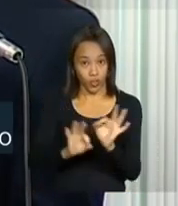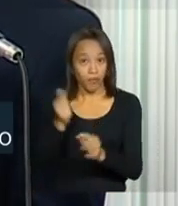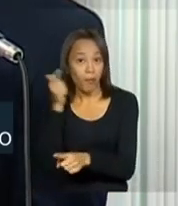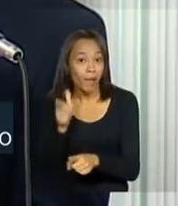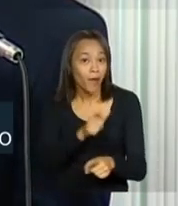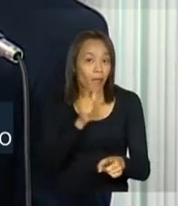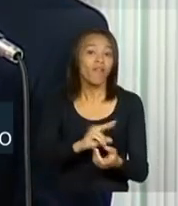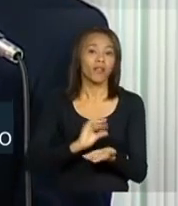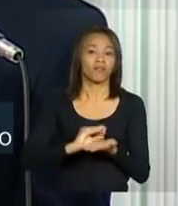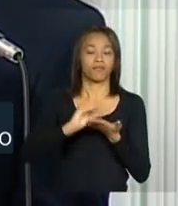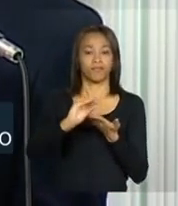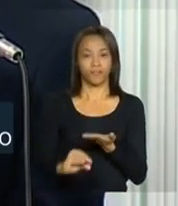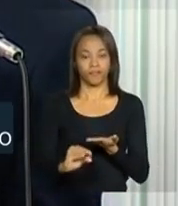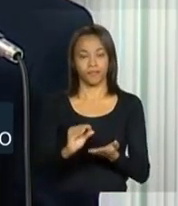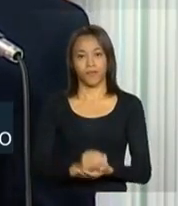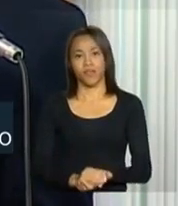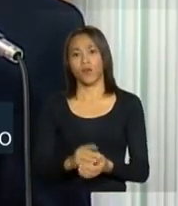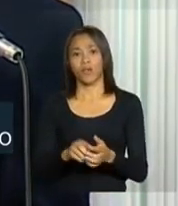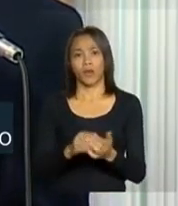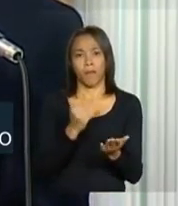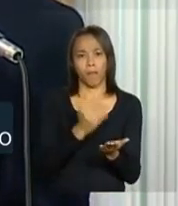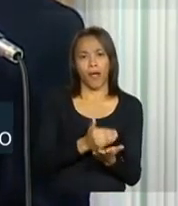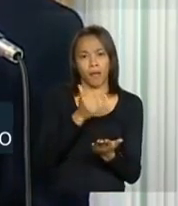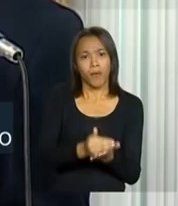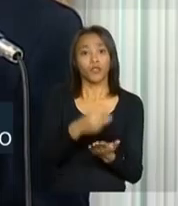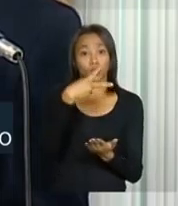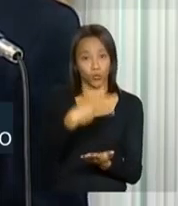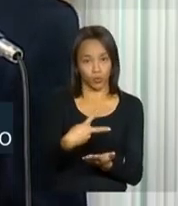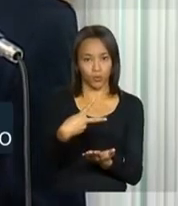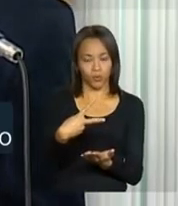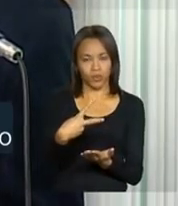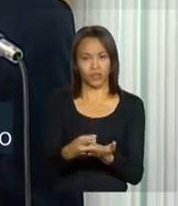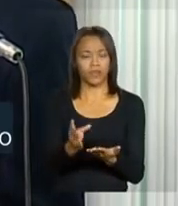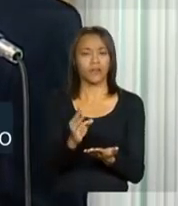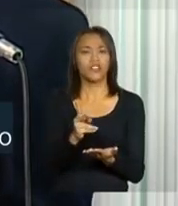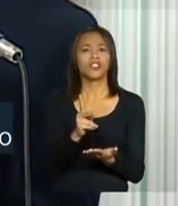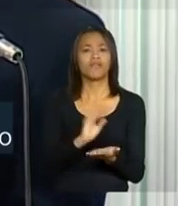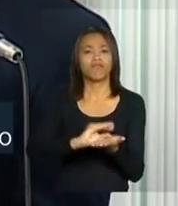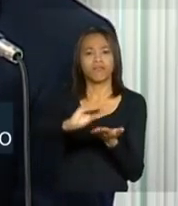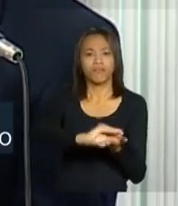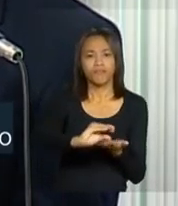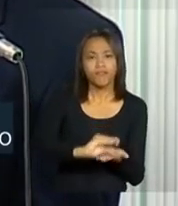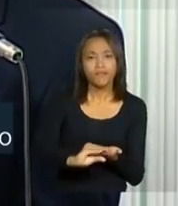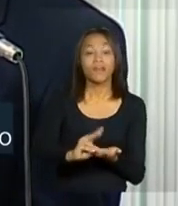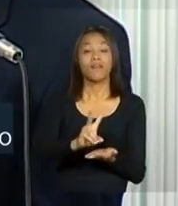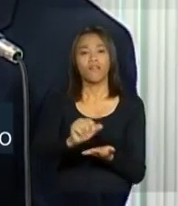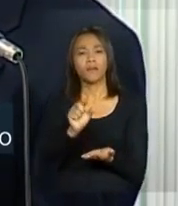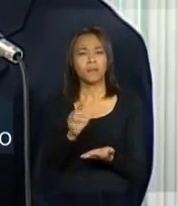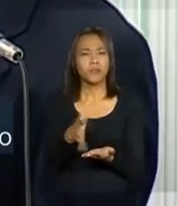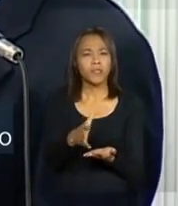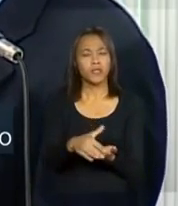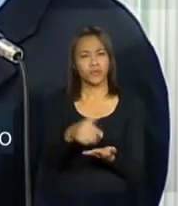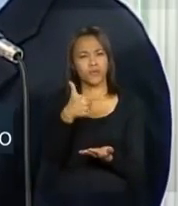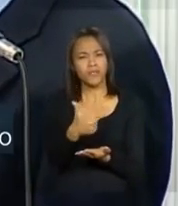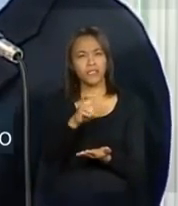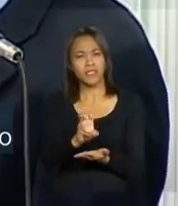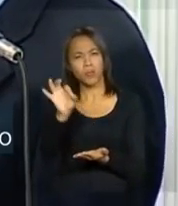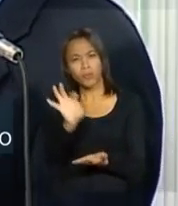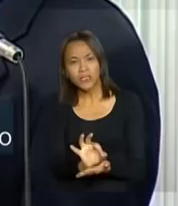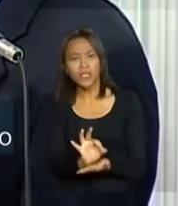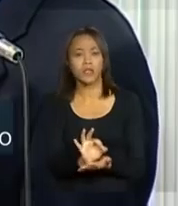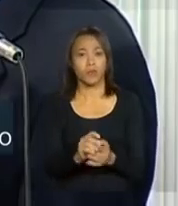serão distribuídos a duas categorias de financiamento e, também pela primeira vez, reservando-se um mínimo de 25% para